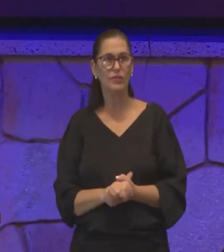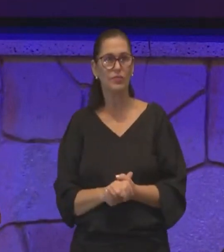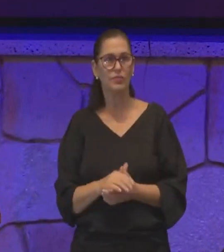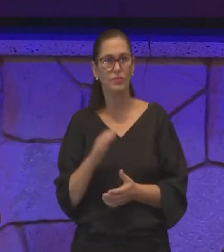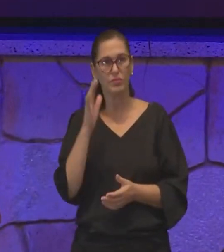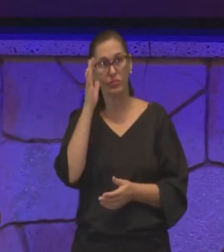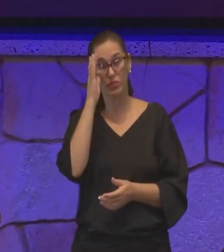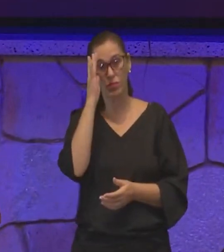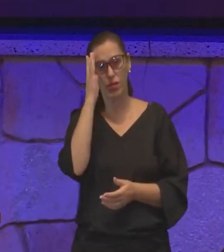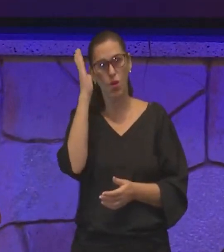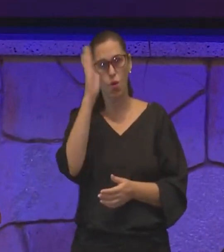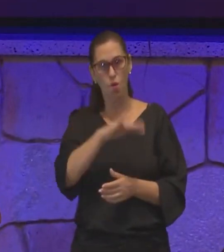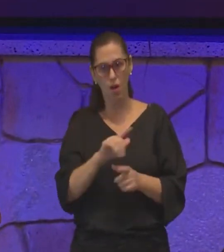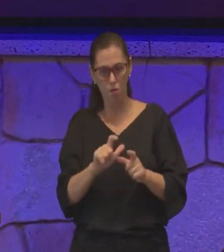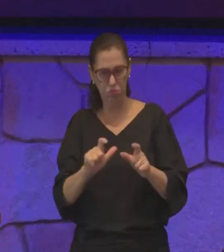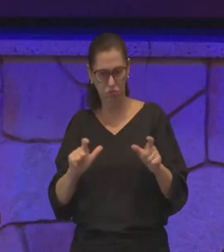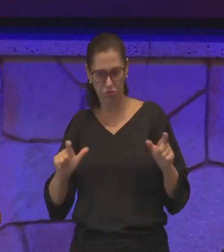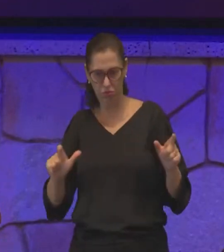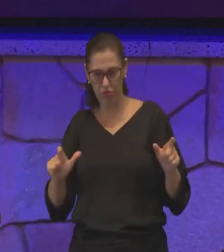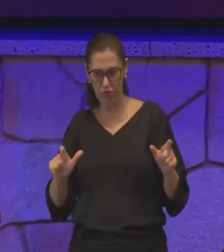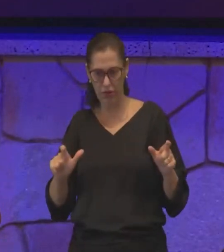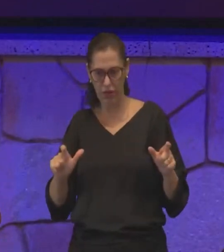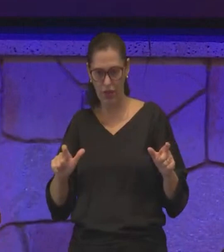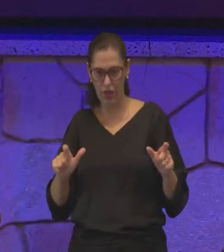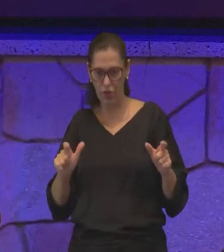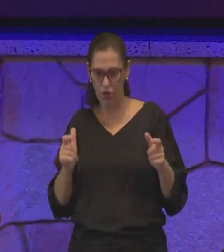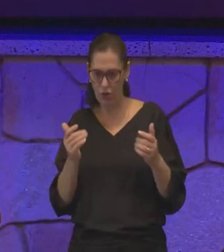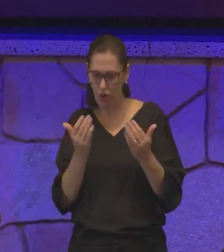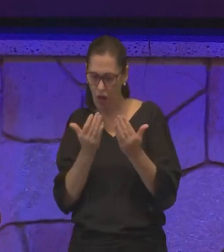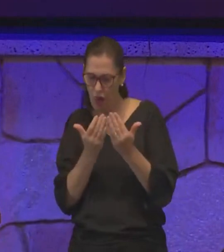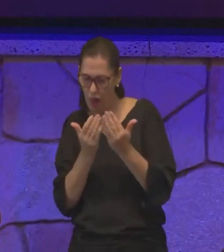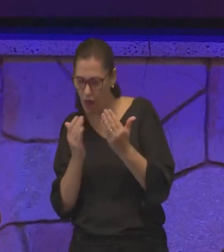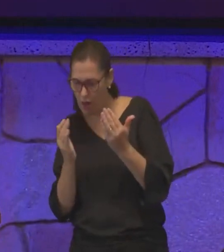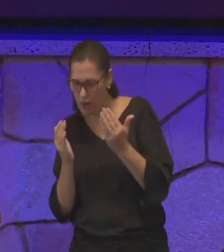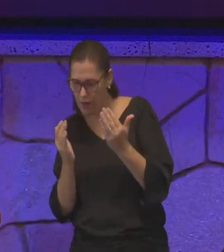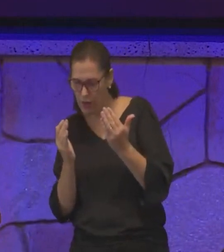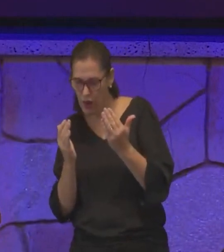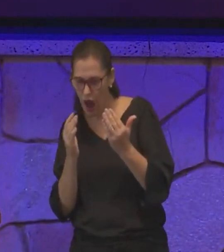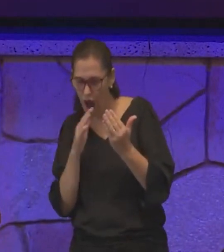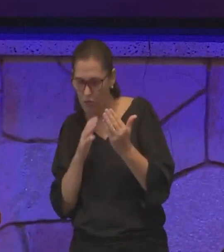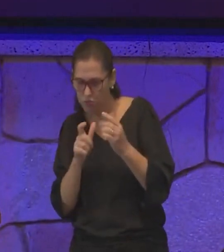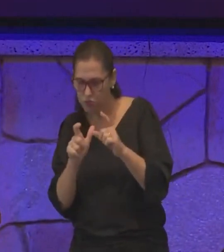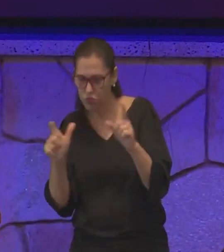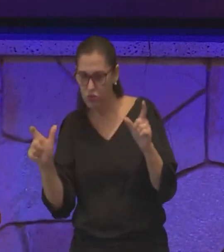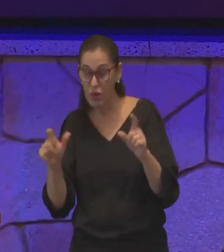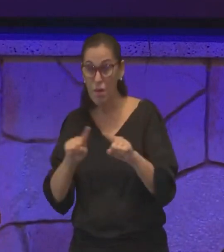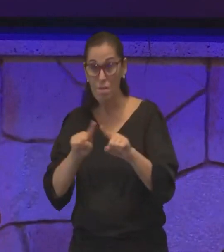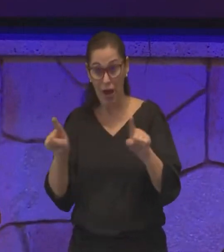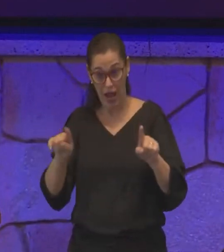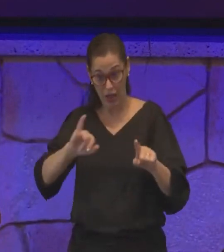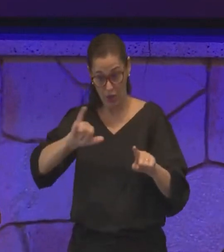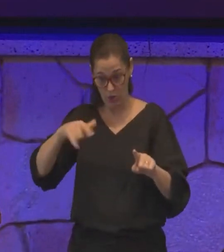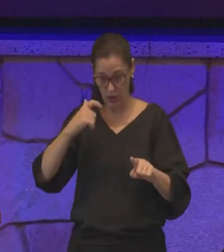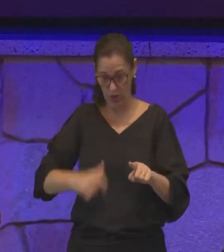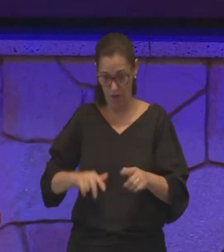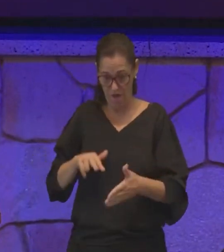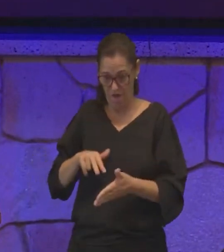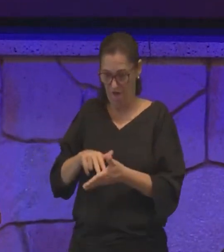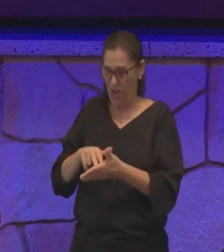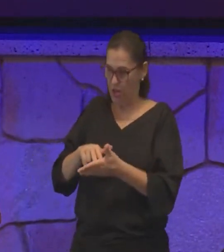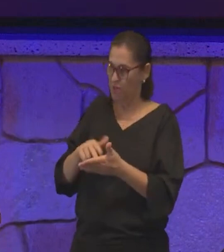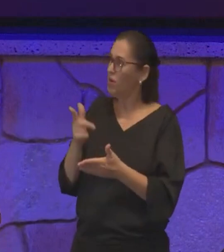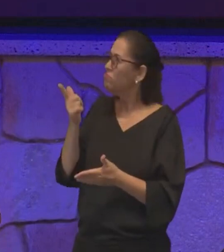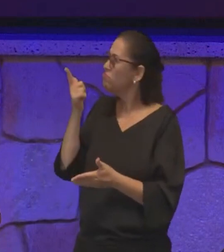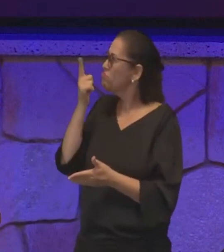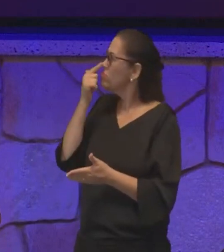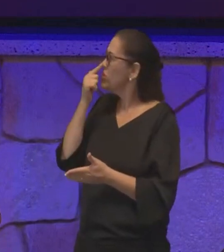O mal se amplia quando se encontra a brecha. Mas José continua na sua aproximação com Deus.